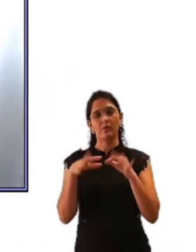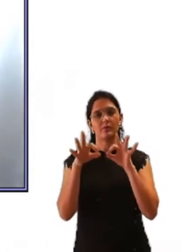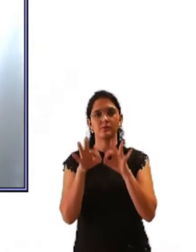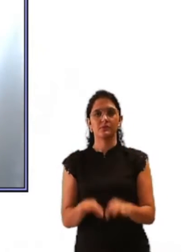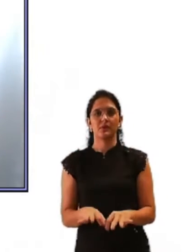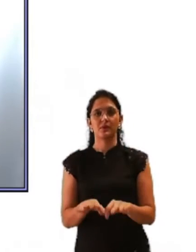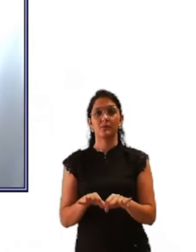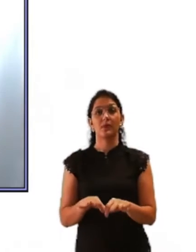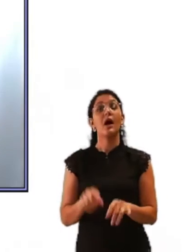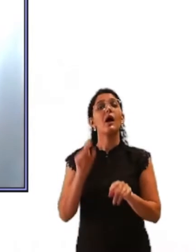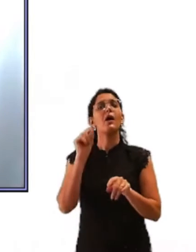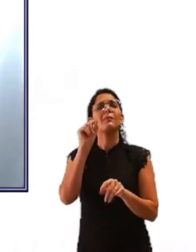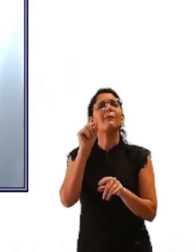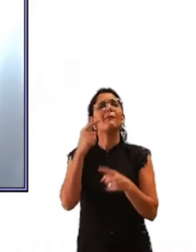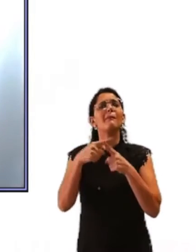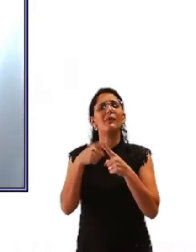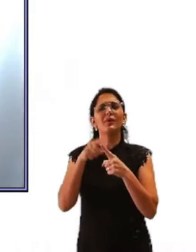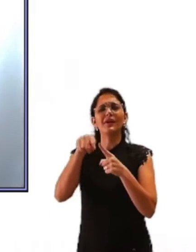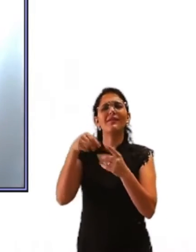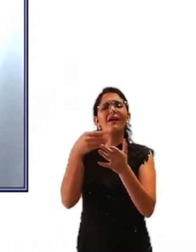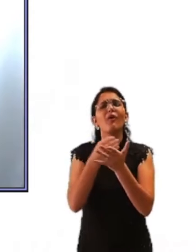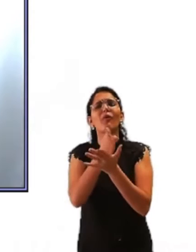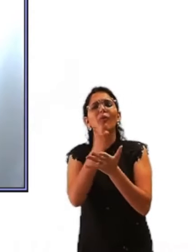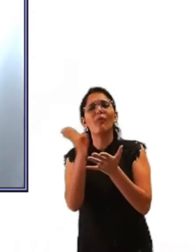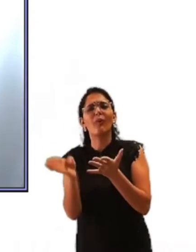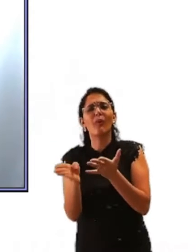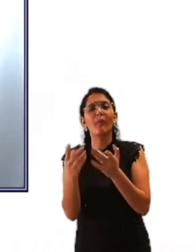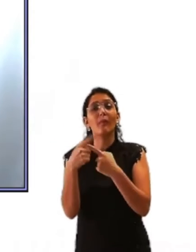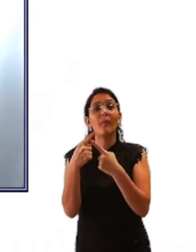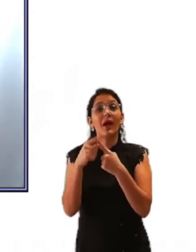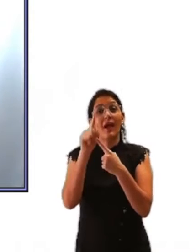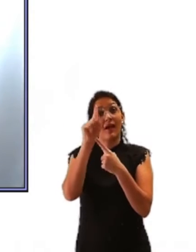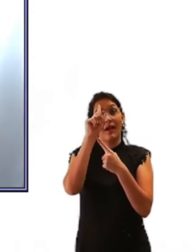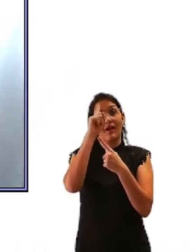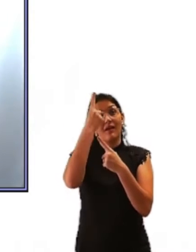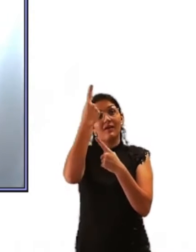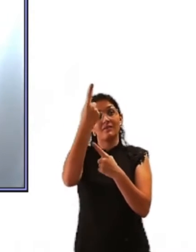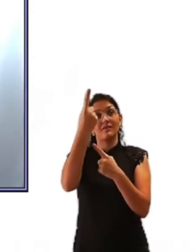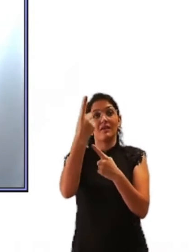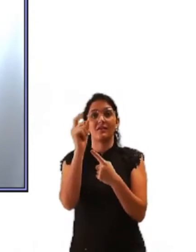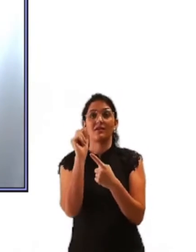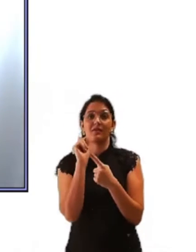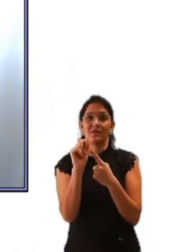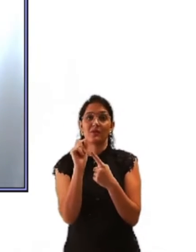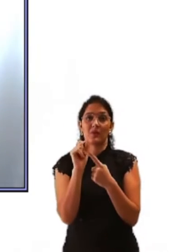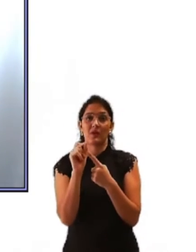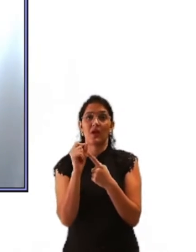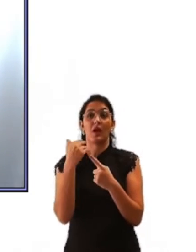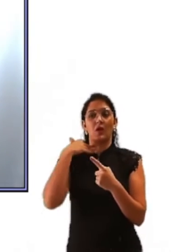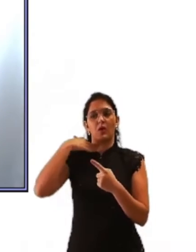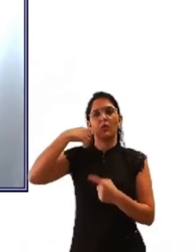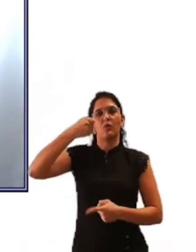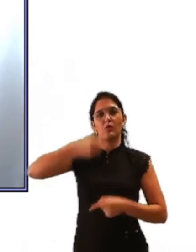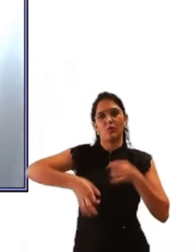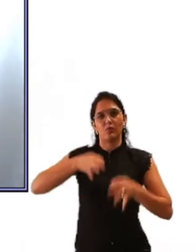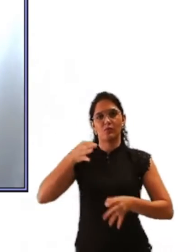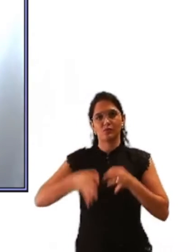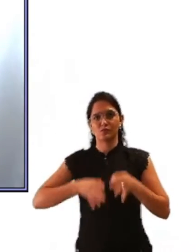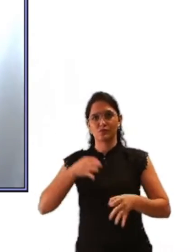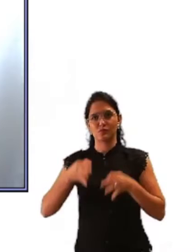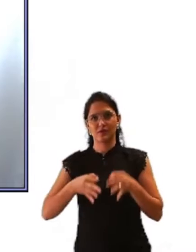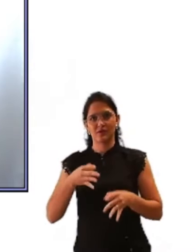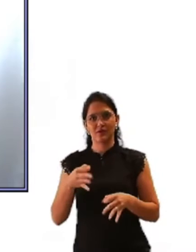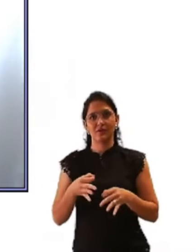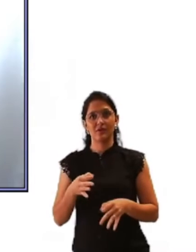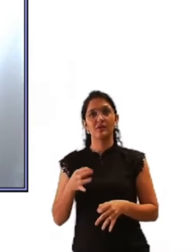que isso é um desvio? Porque a ideia é que o juiz, ele profere uma decisão que tem um caráter provisório, que tem um